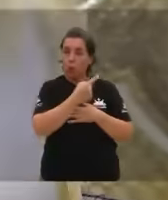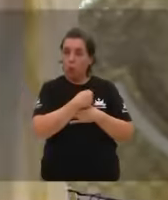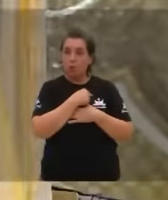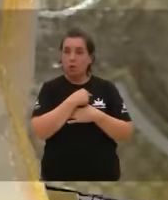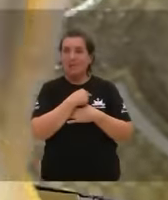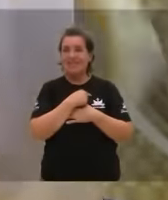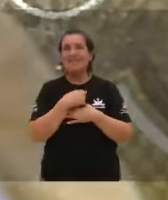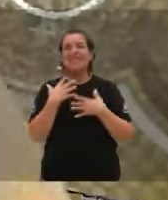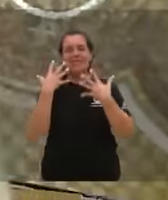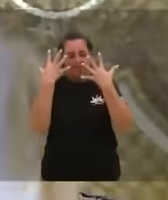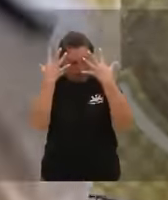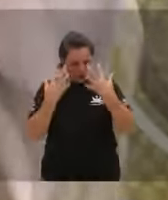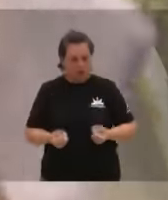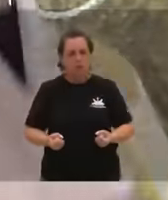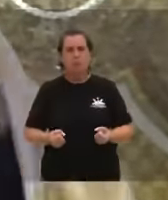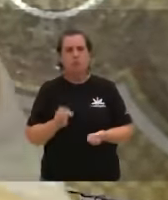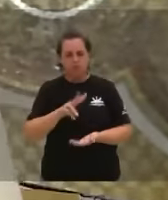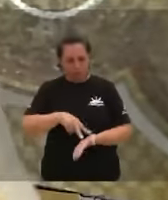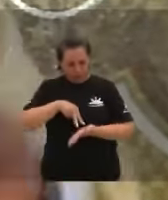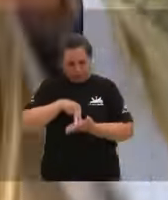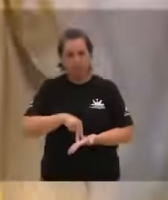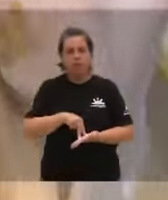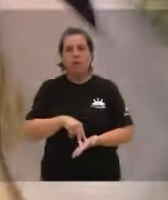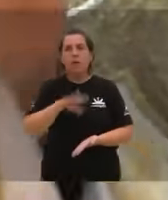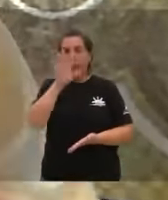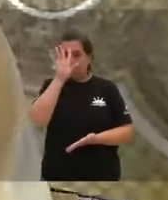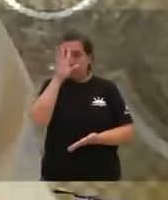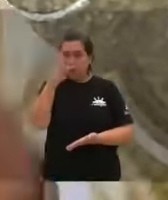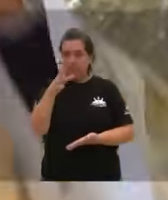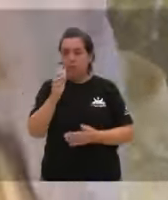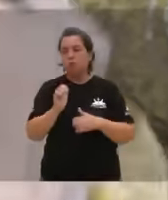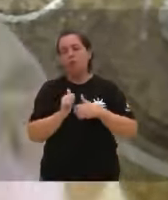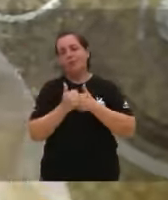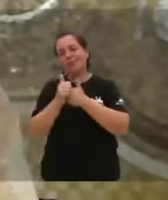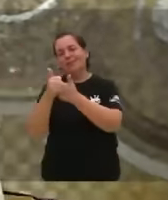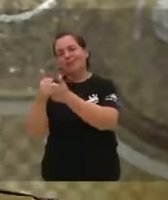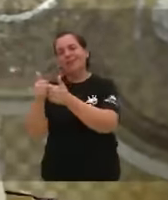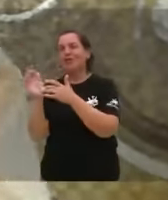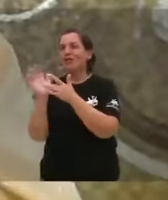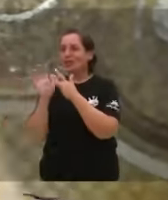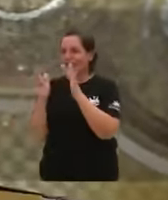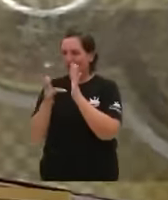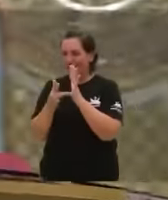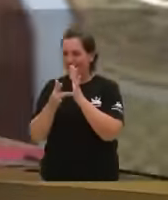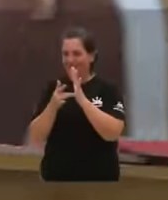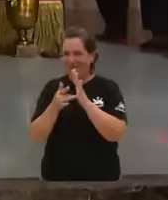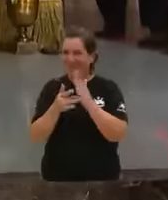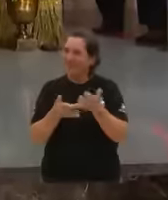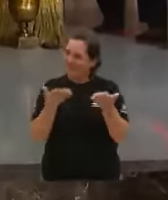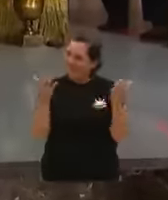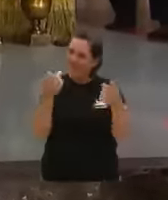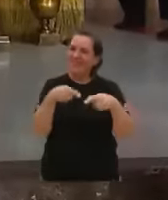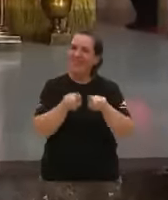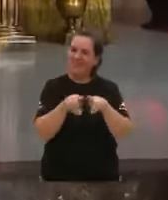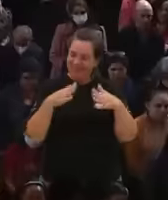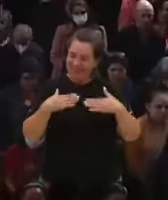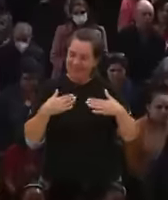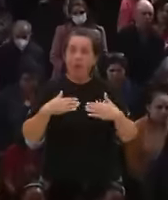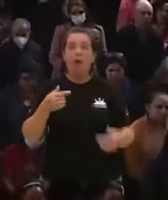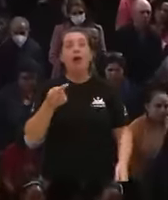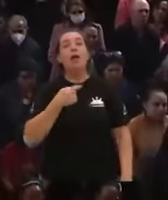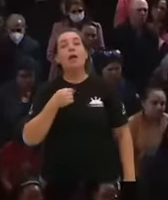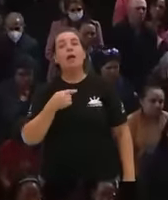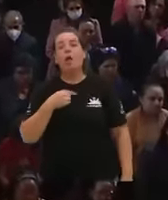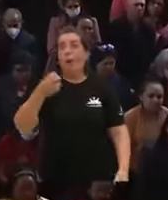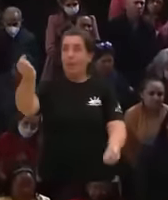tomemos uma firme decisão de seguir Jesus Cristo. Repita comigo: eu,